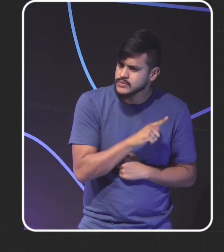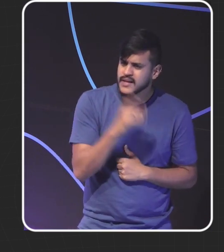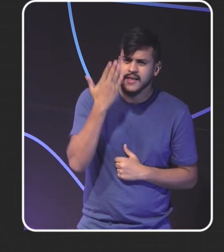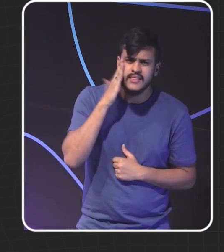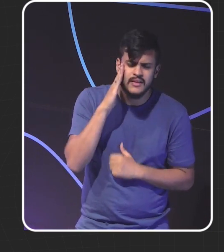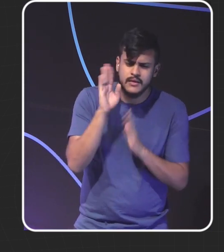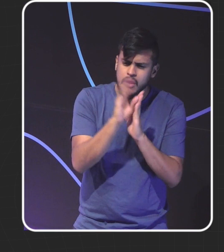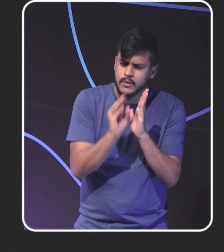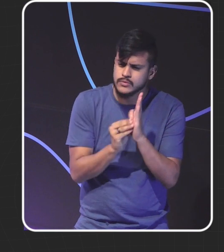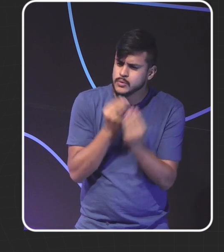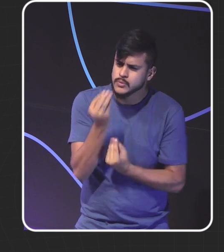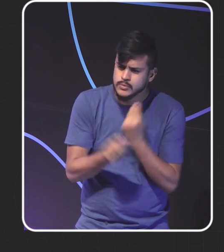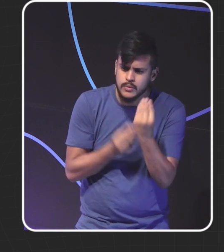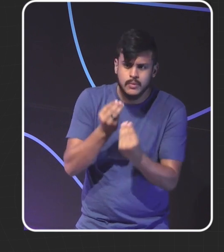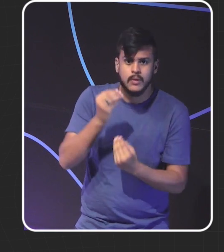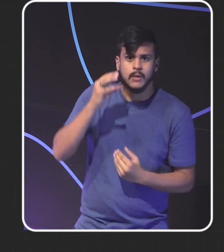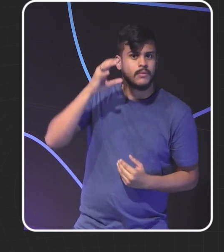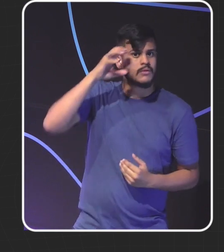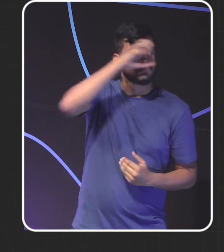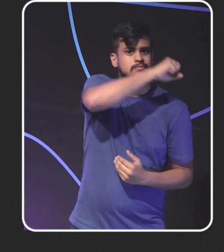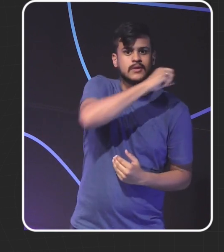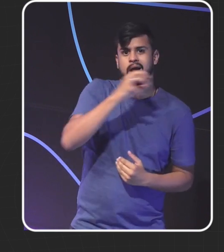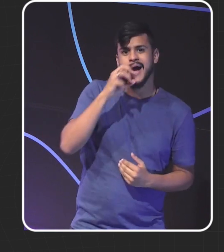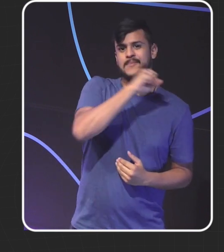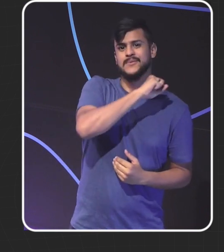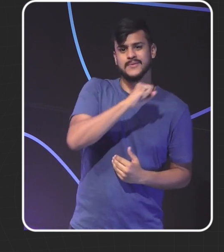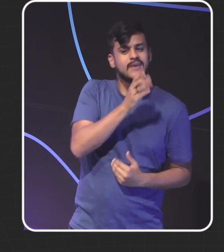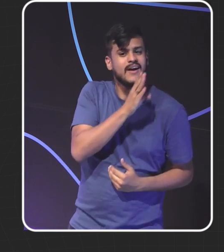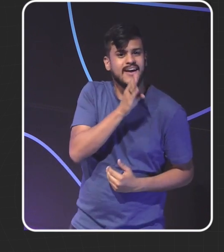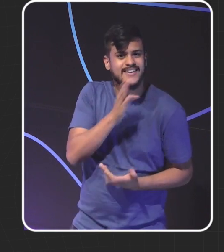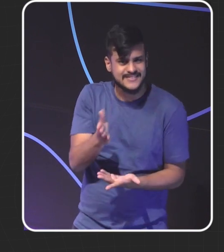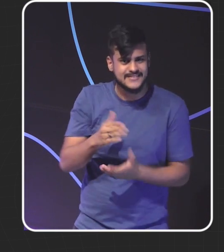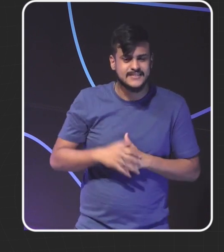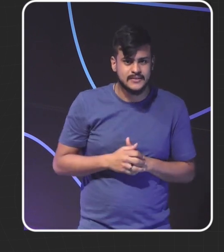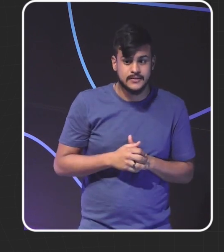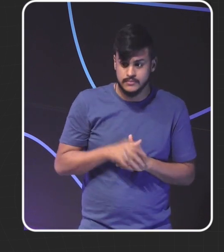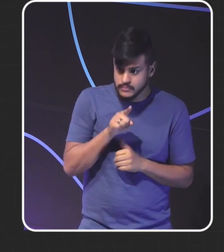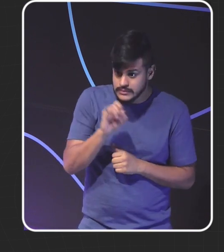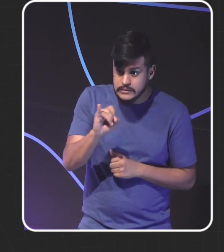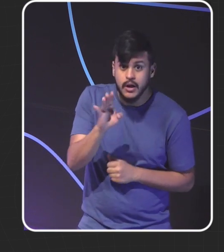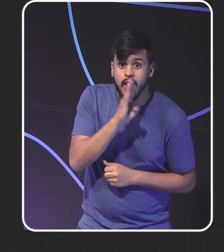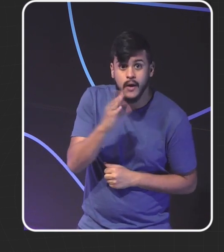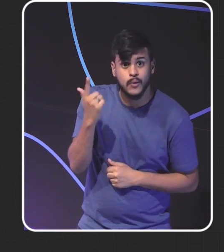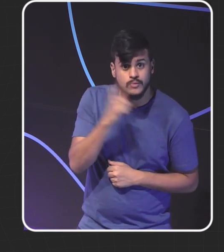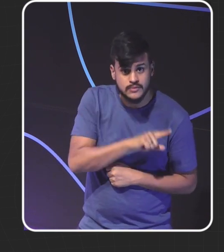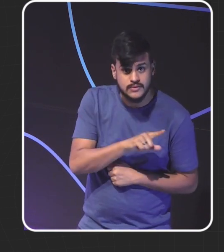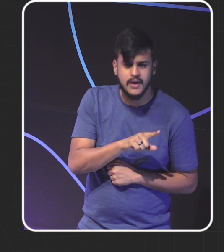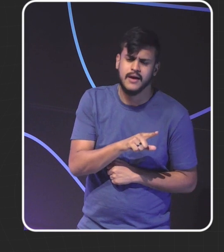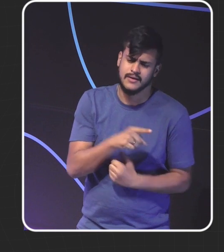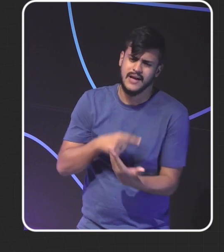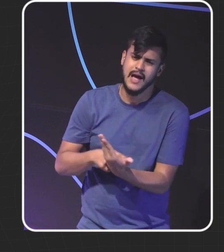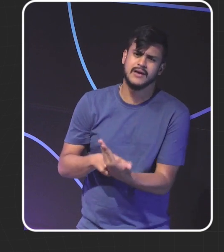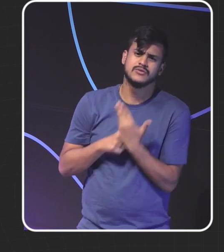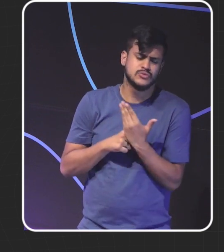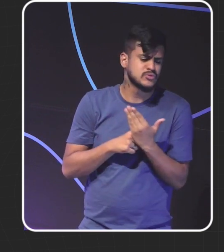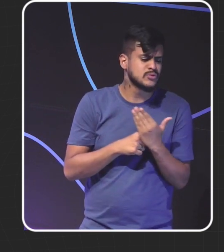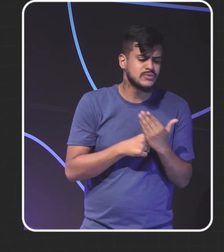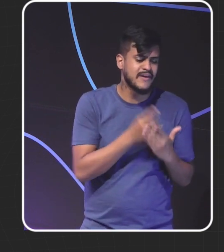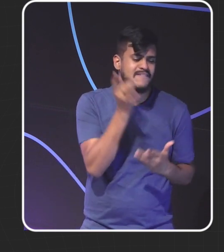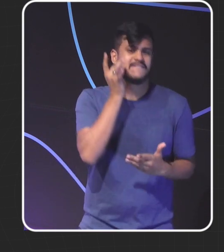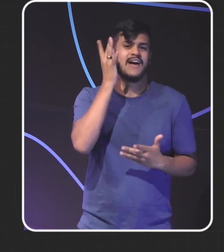os conteúdos com que a gente está lidando. E isso vai facilitar, acho que, vários